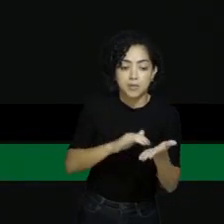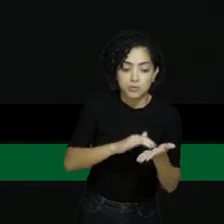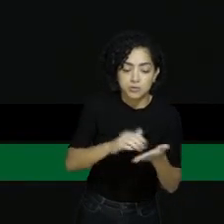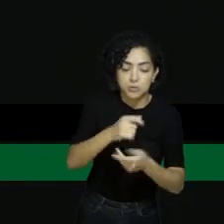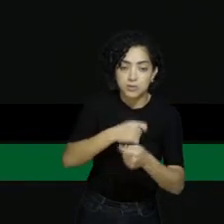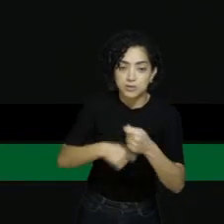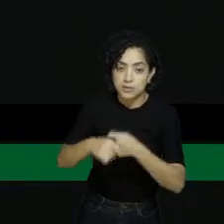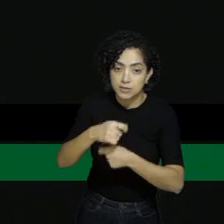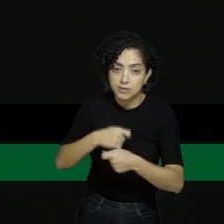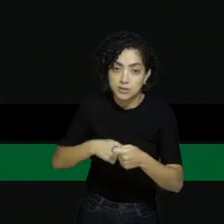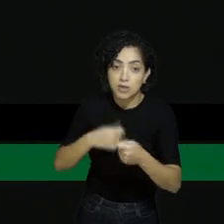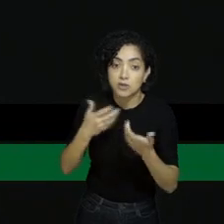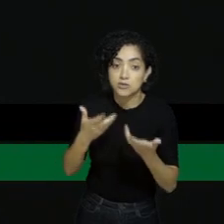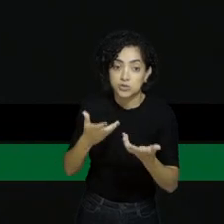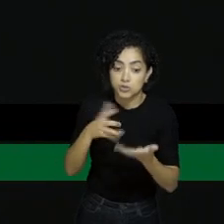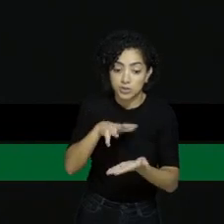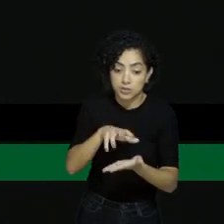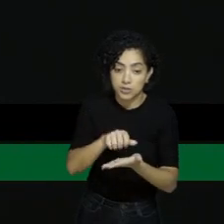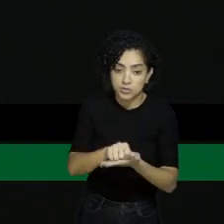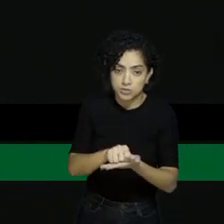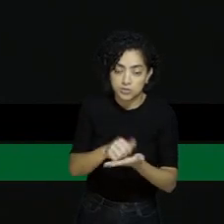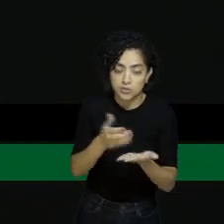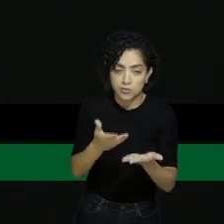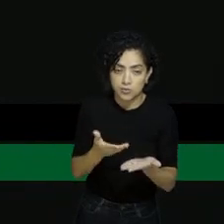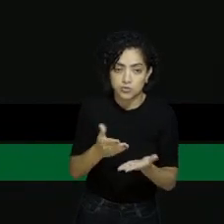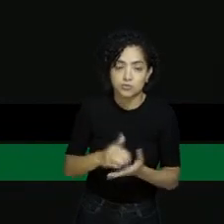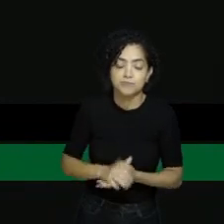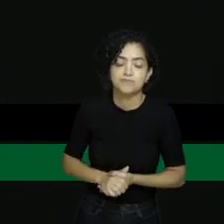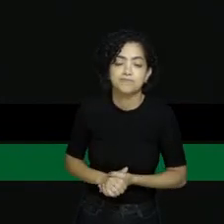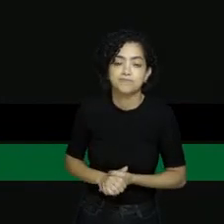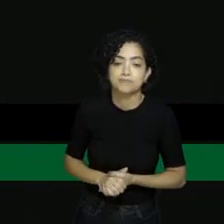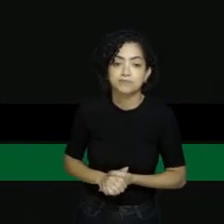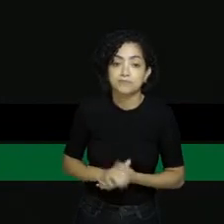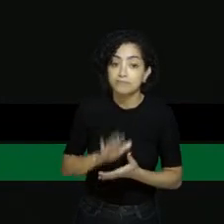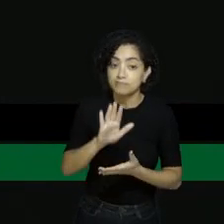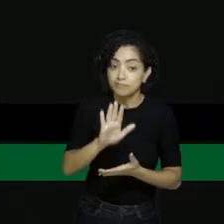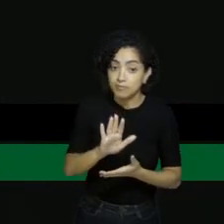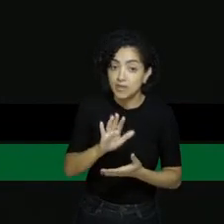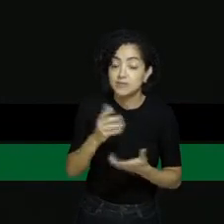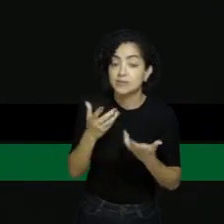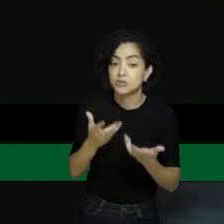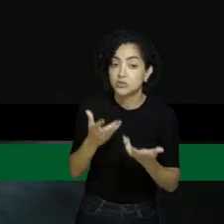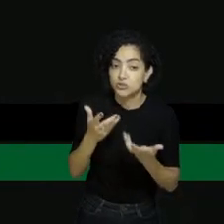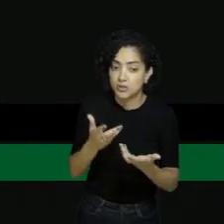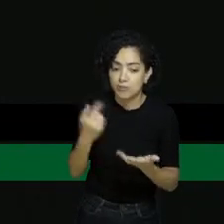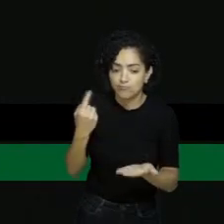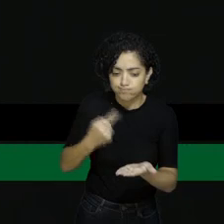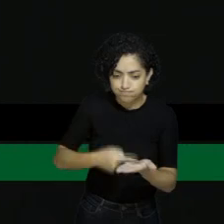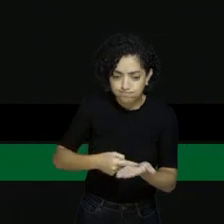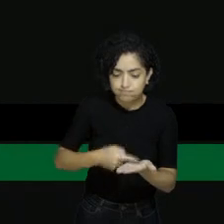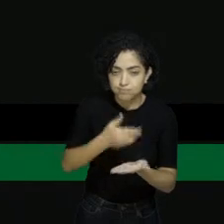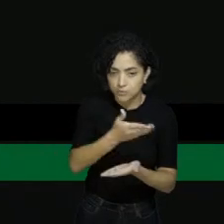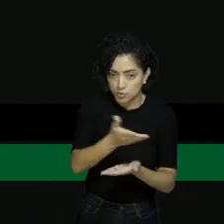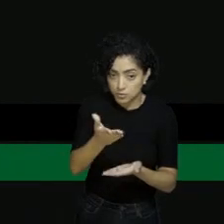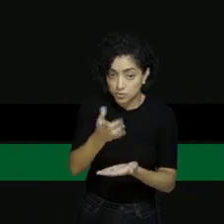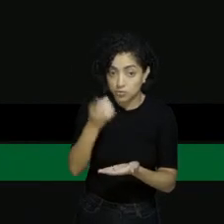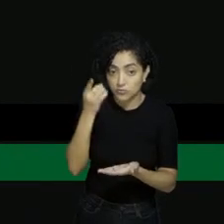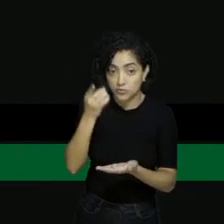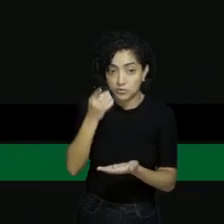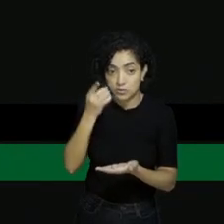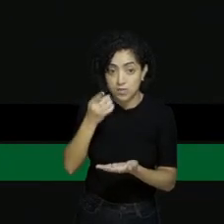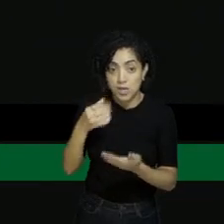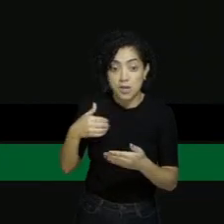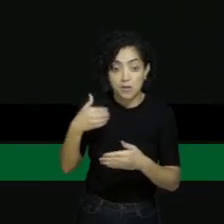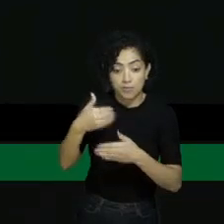Fazenda, queremos registrar aqui. Mas também queremos o compromisso dos senhores para que nos